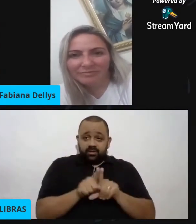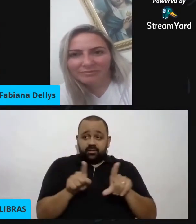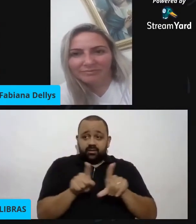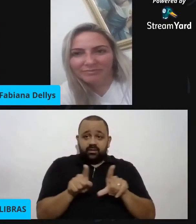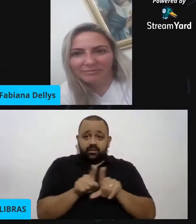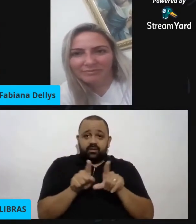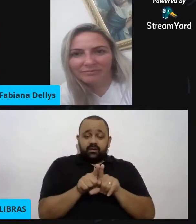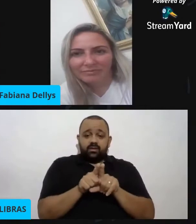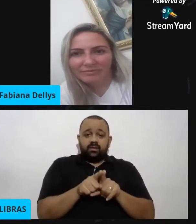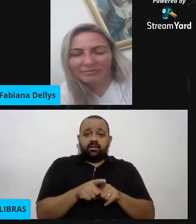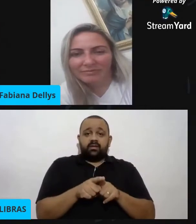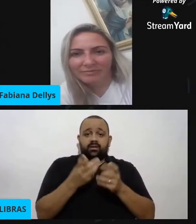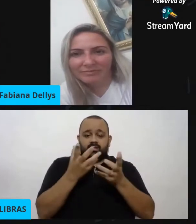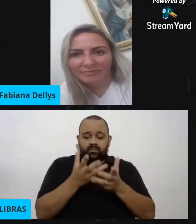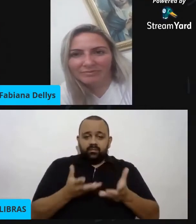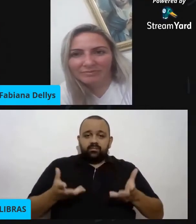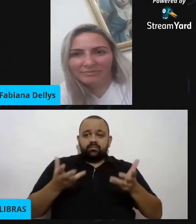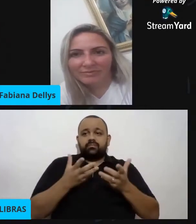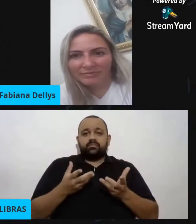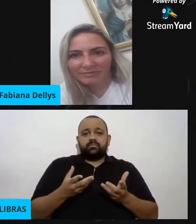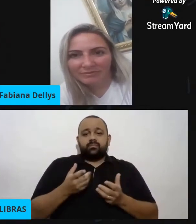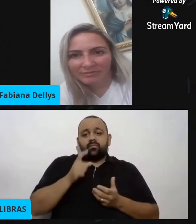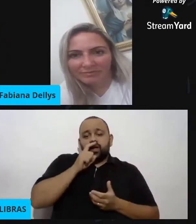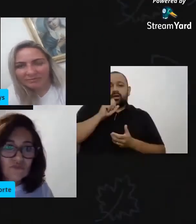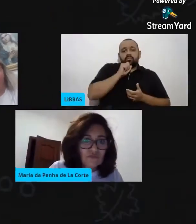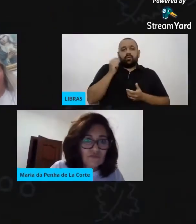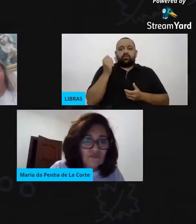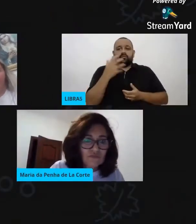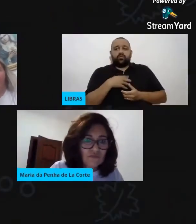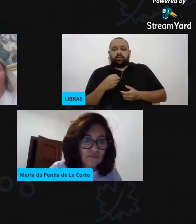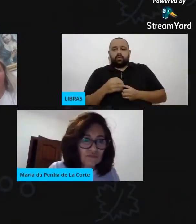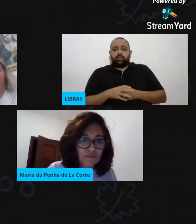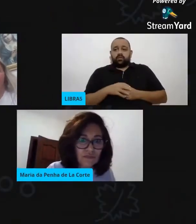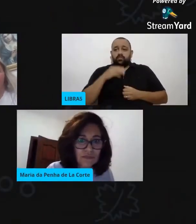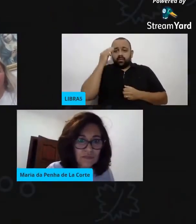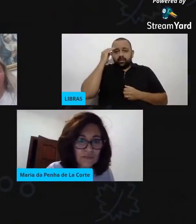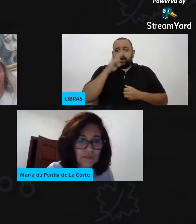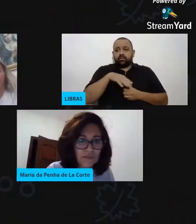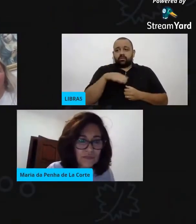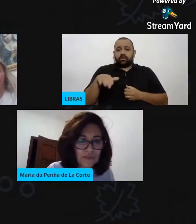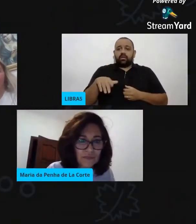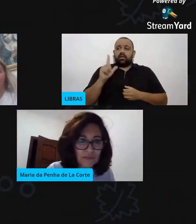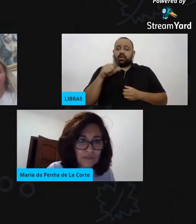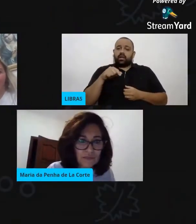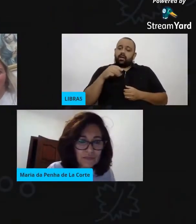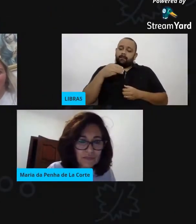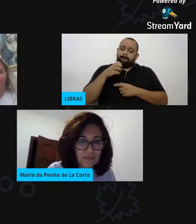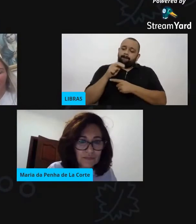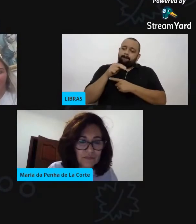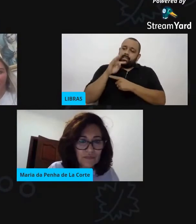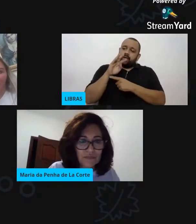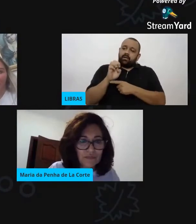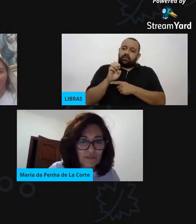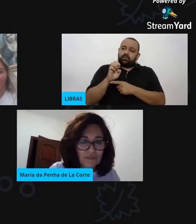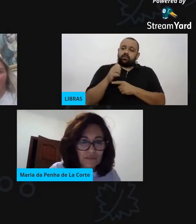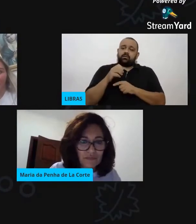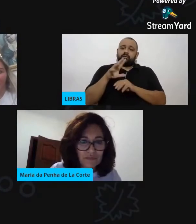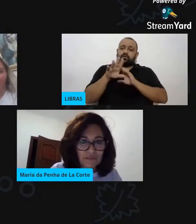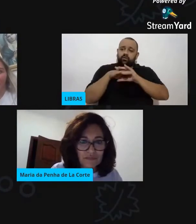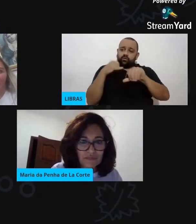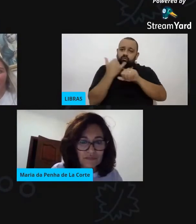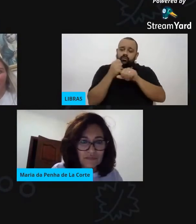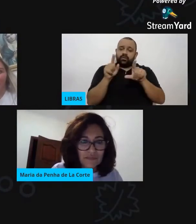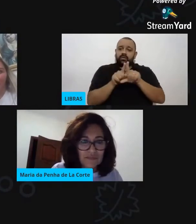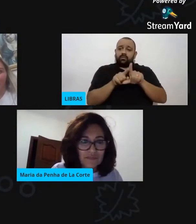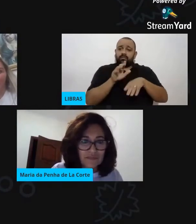meu filho, eu com ele, um papo de pai para filho, falando de saúde mental de criança, chama Gente e a Mente. Está no YouTube também, a gente tem